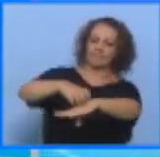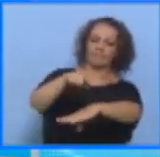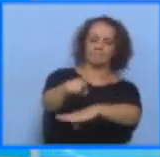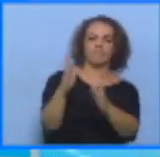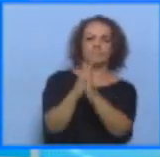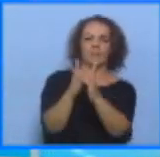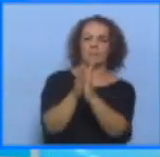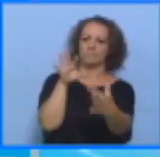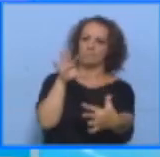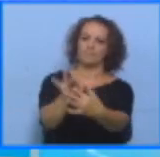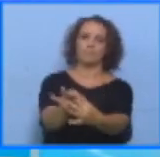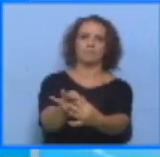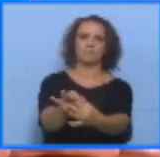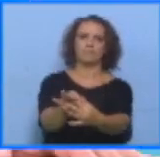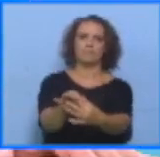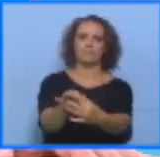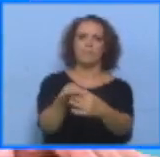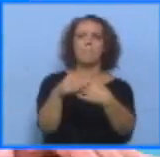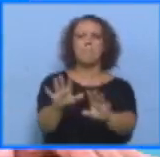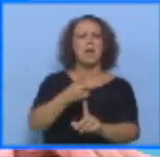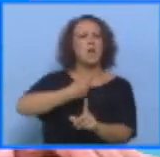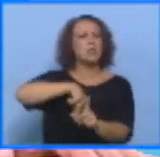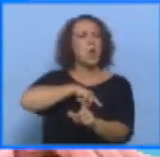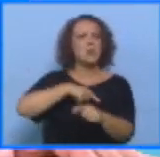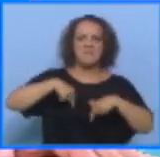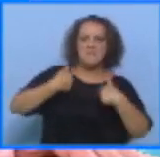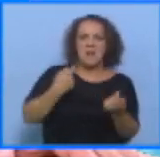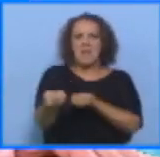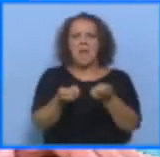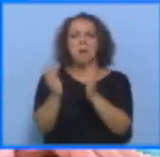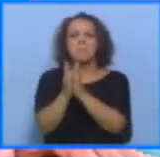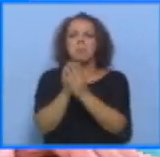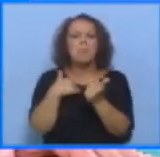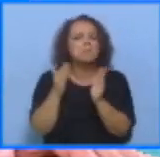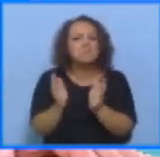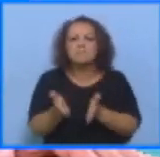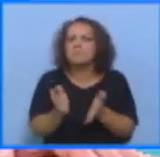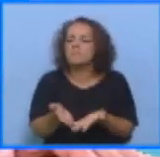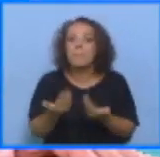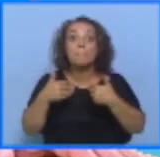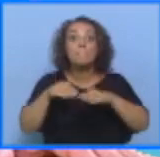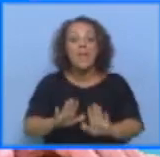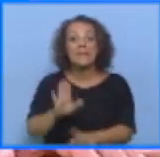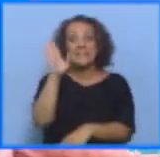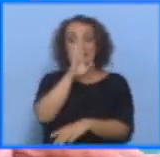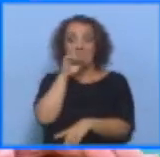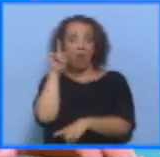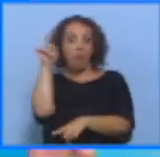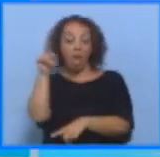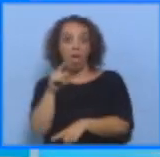nós é absolutamente secundário, o assumirmos paróquias, não é? Mas no Vietnã, se não se assumem